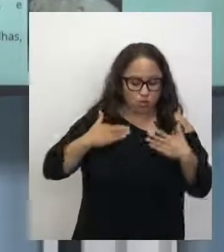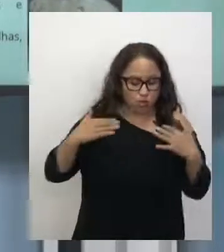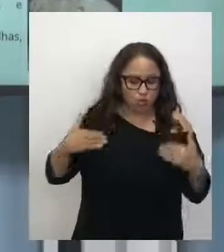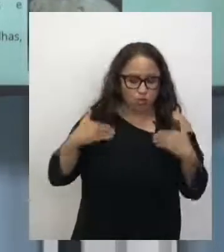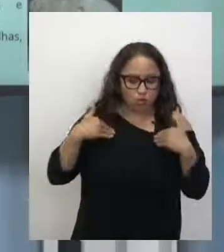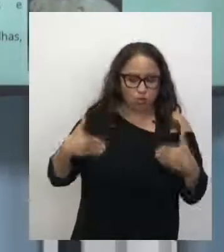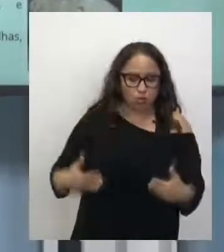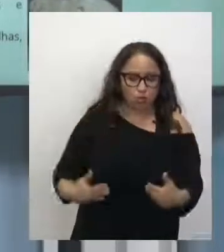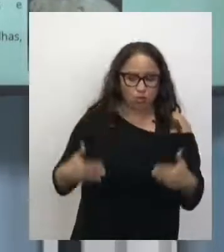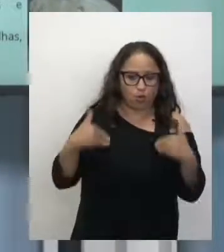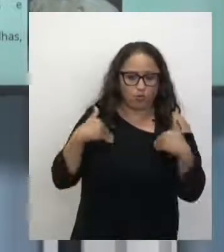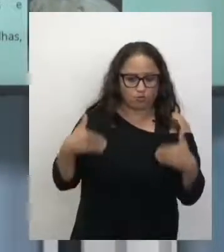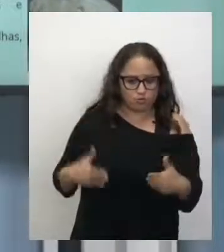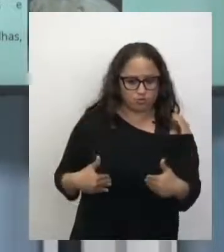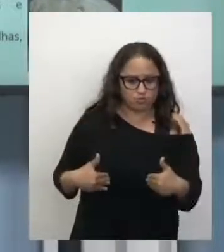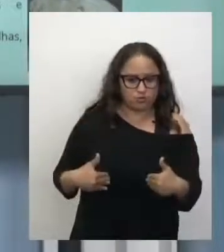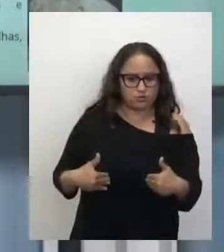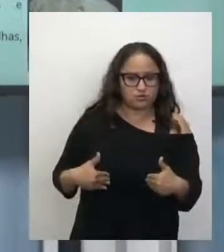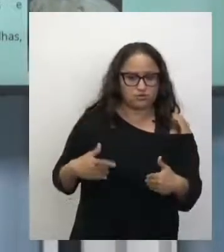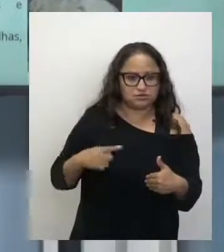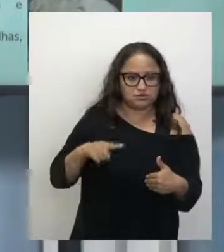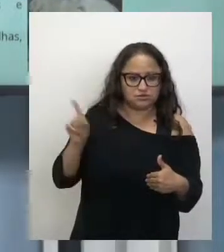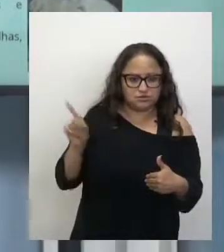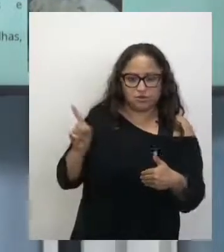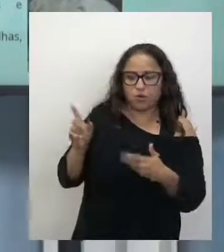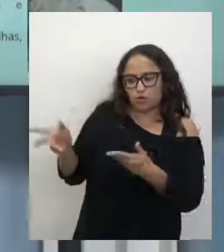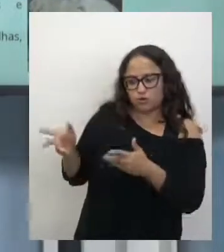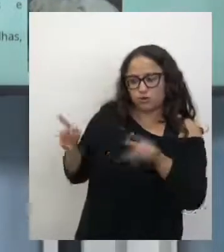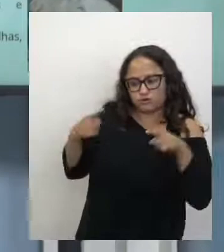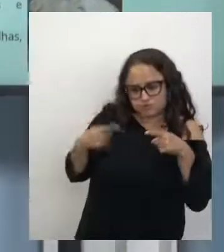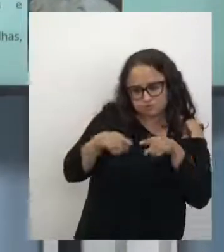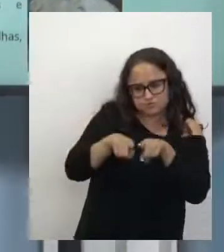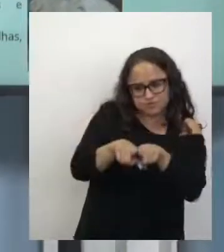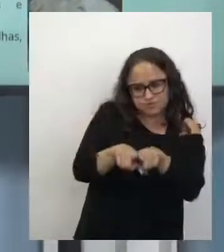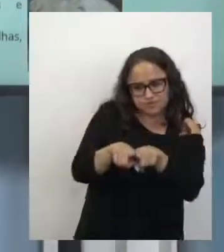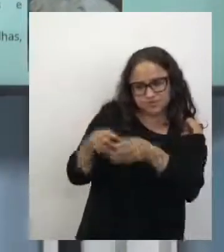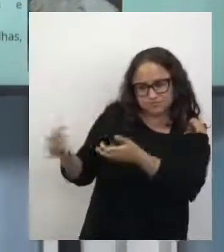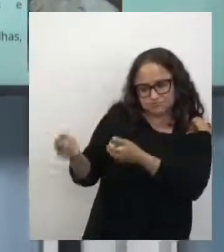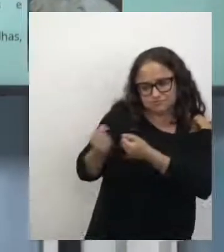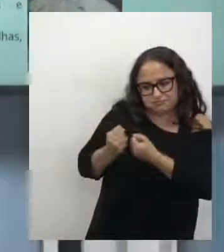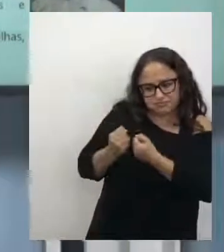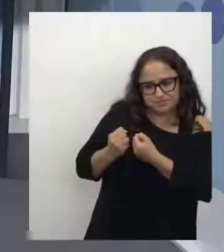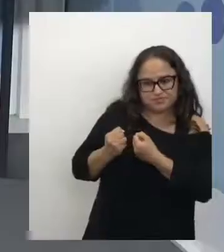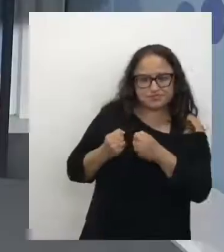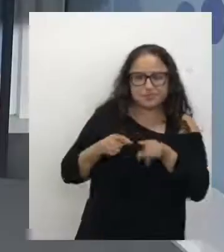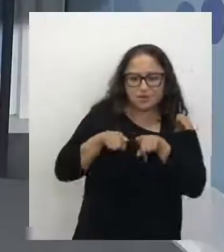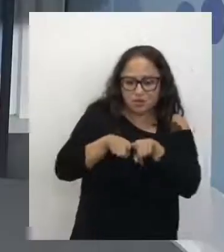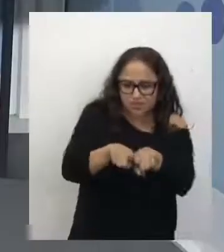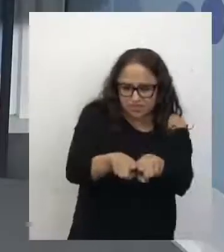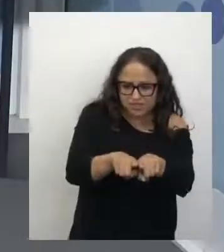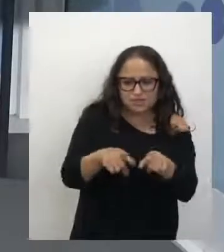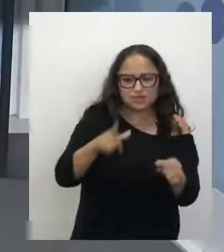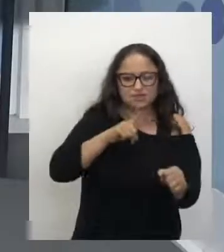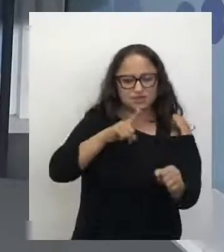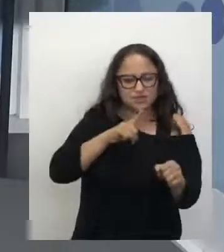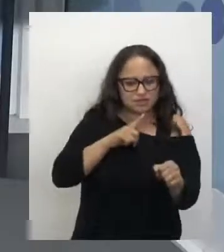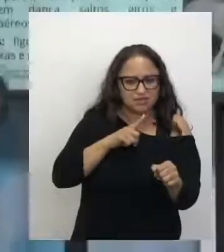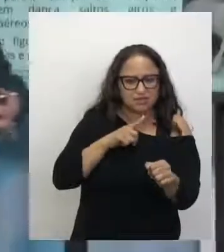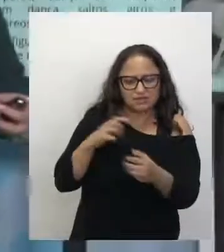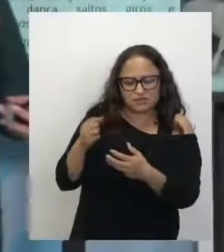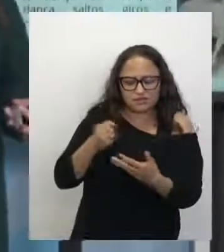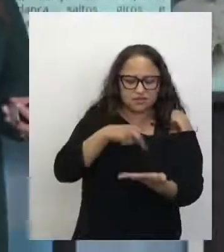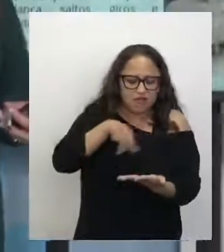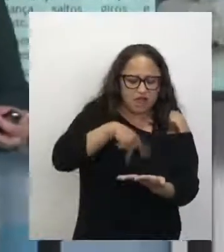corpo, né? O nosso partner, que seria espécie de portor, né, no caso, né, que é o nosso parceiro, né, a pessoa que vai